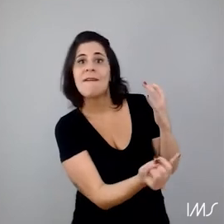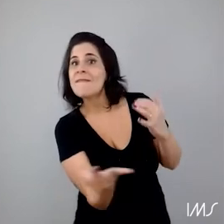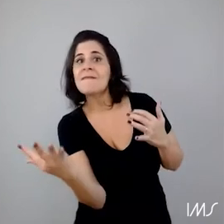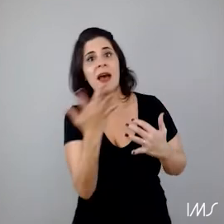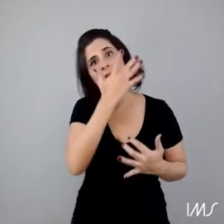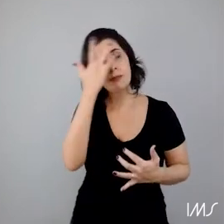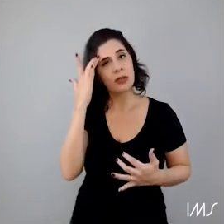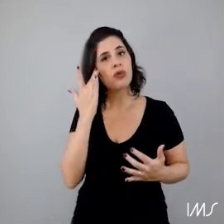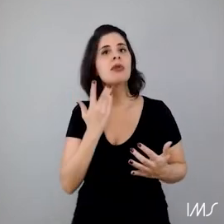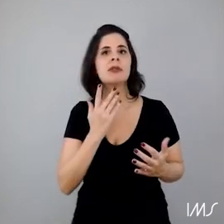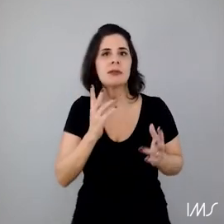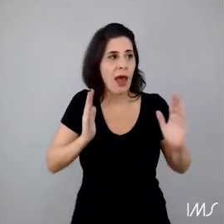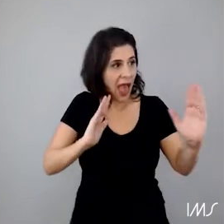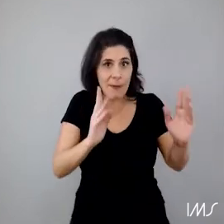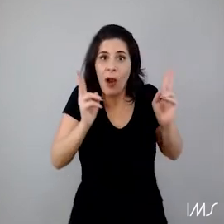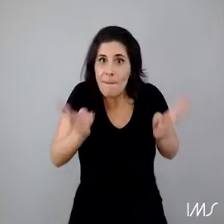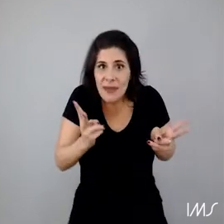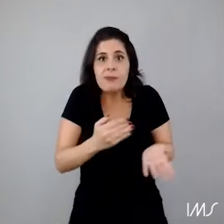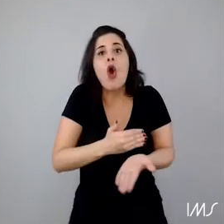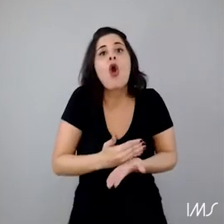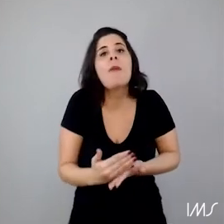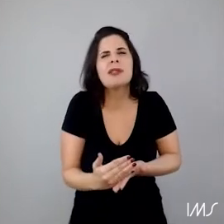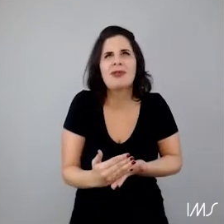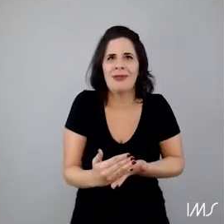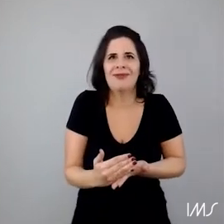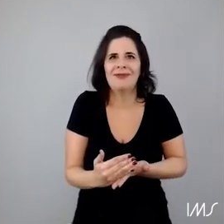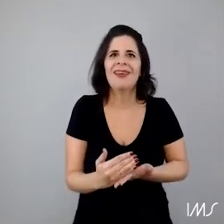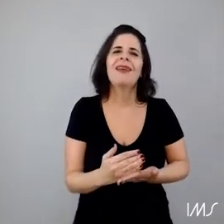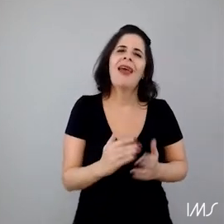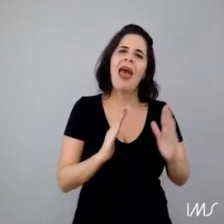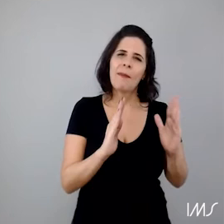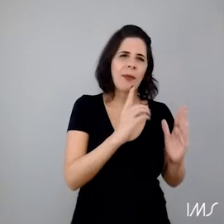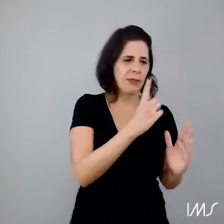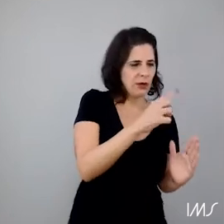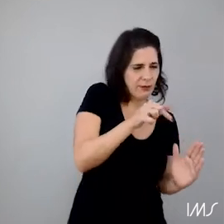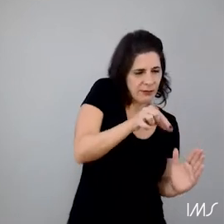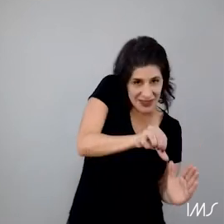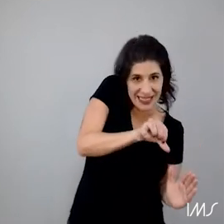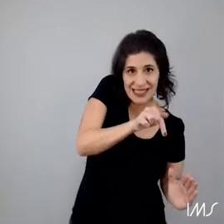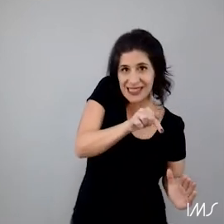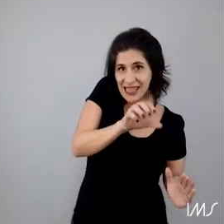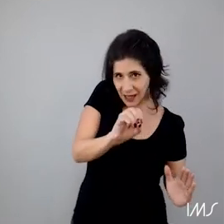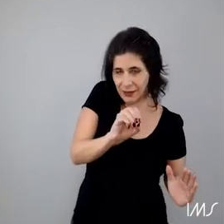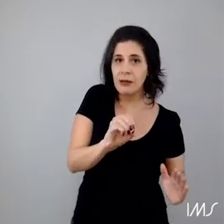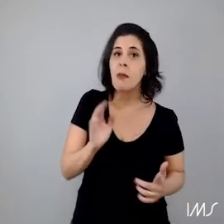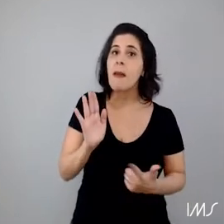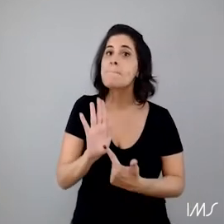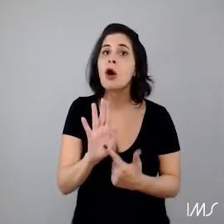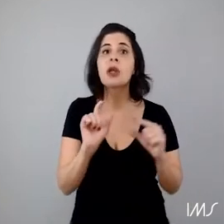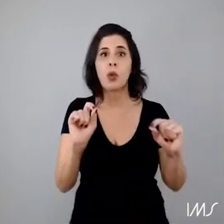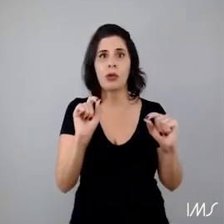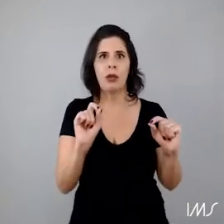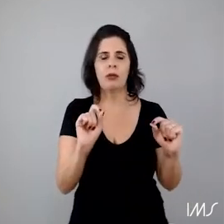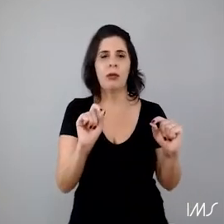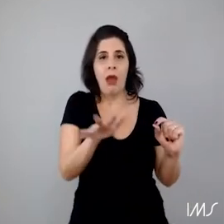que começaram naquele período, no início dos anos 70, eu acho que é revelador de uma dimensão da